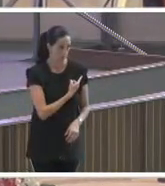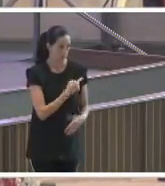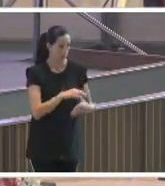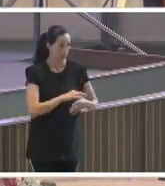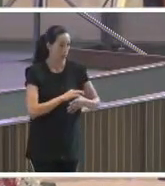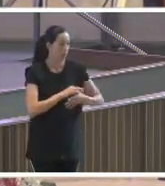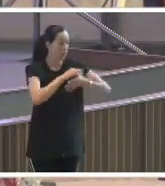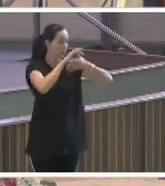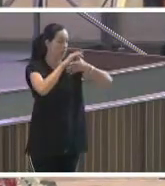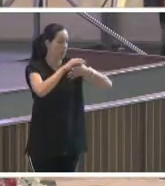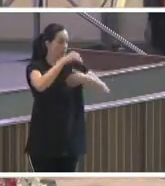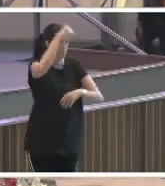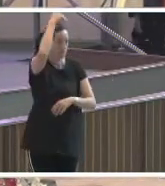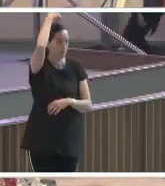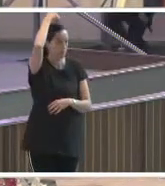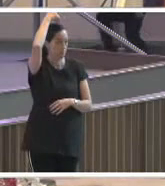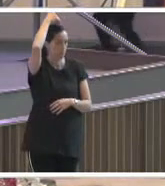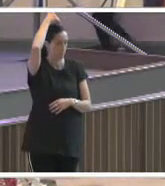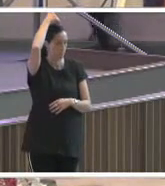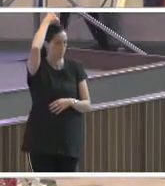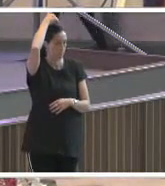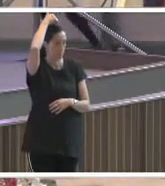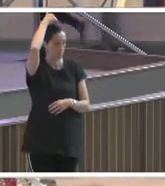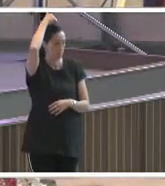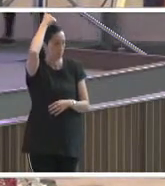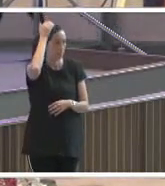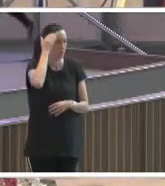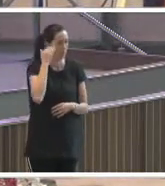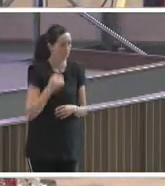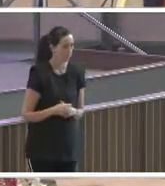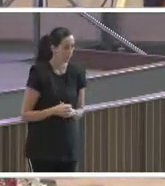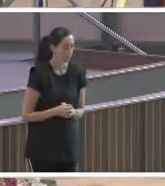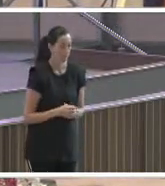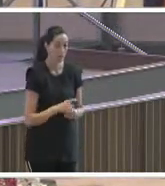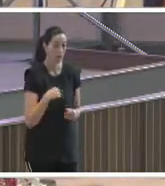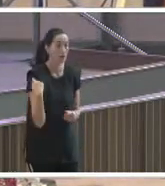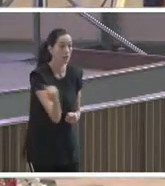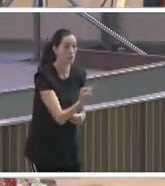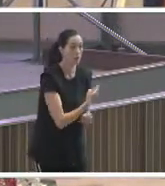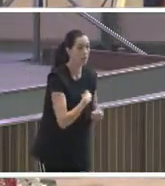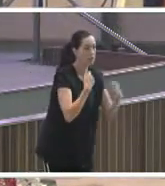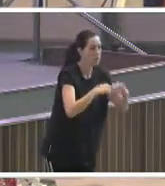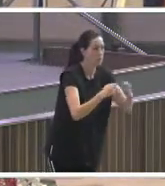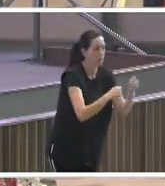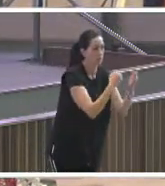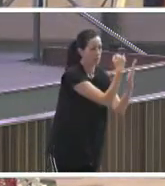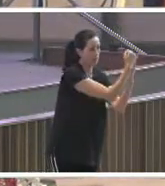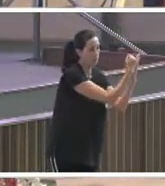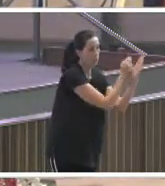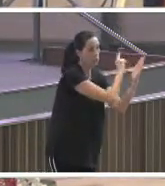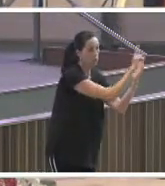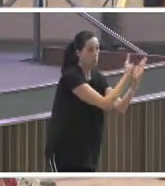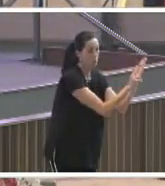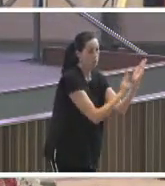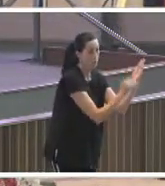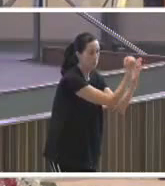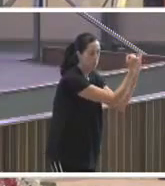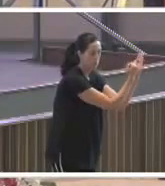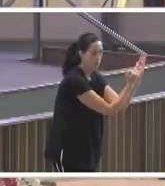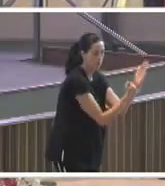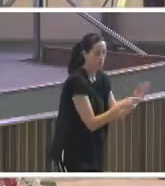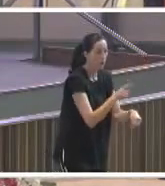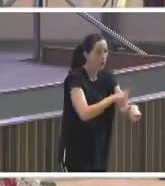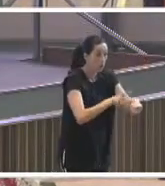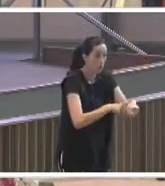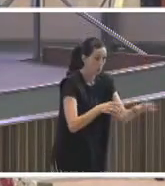espiritual, sob a nossa autoridade espiritual, e fazer uma lista. Eu desafio você, no final desse